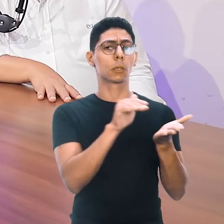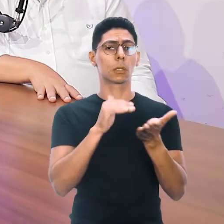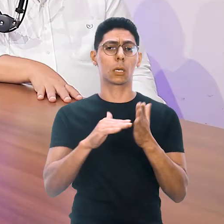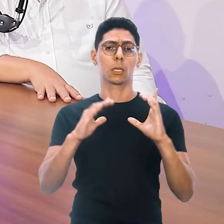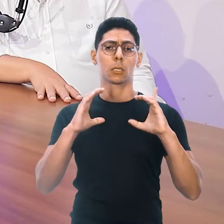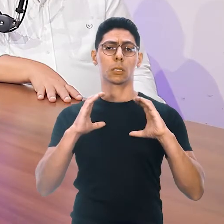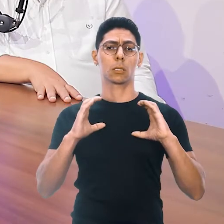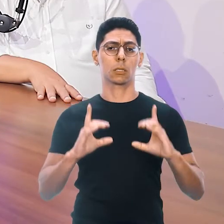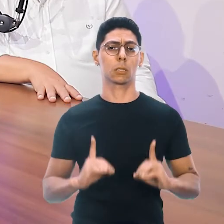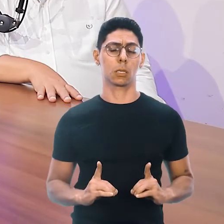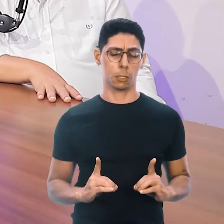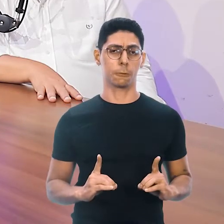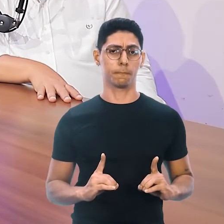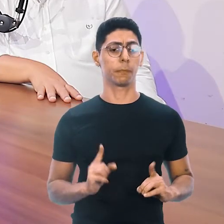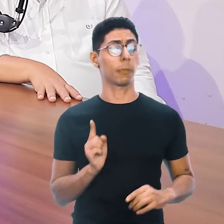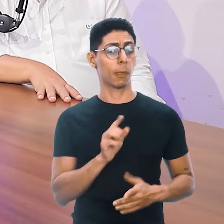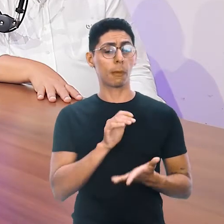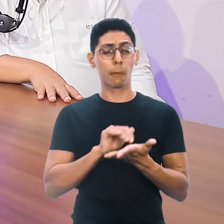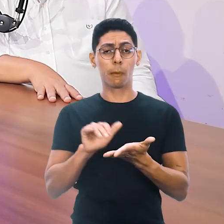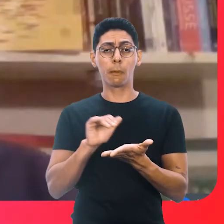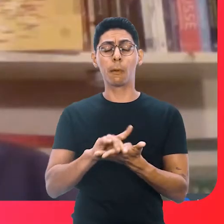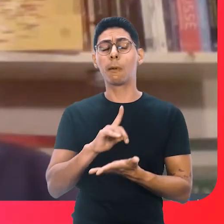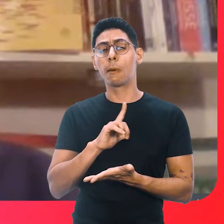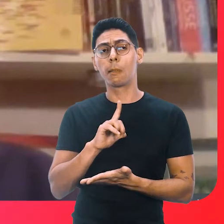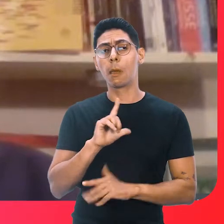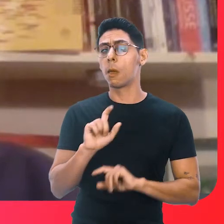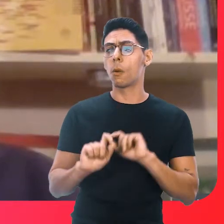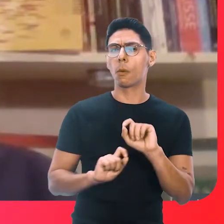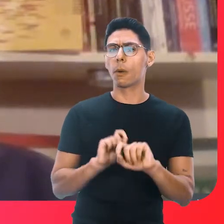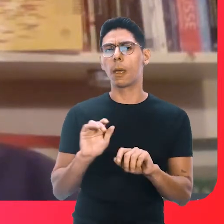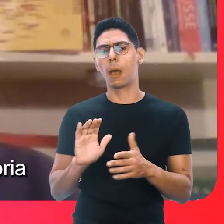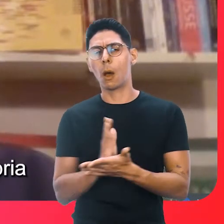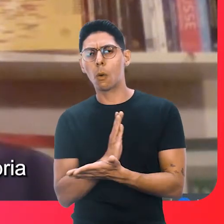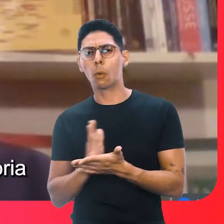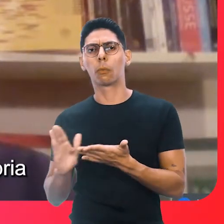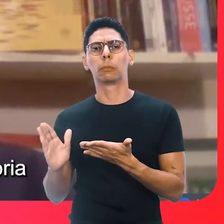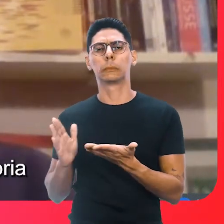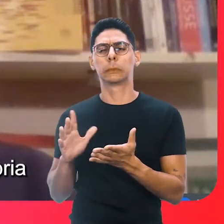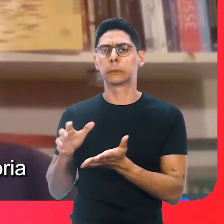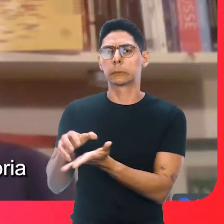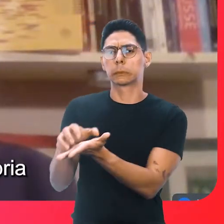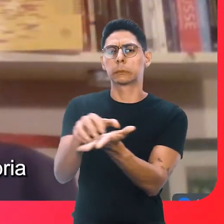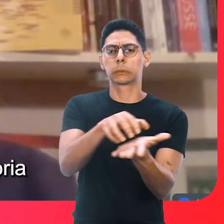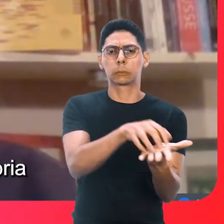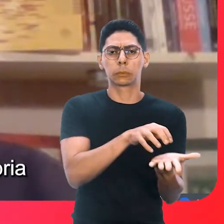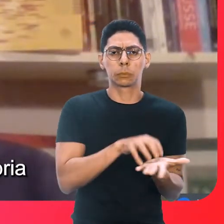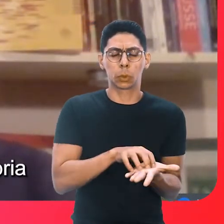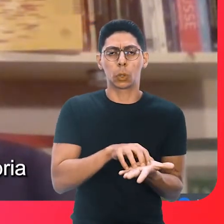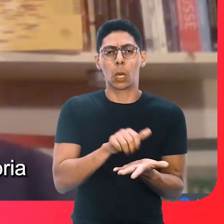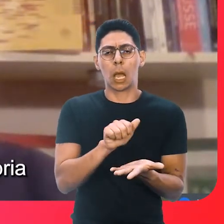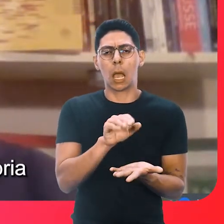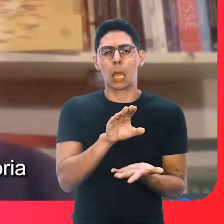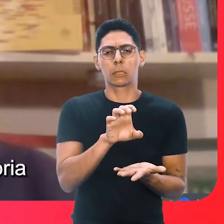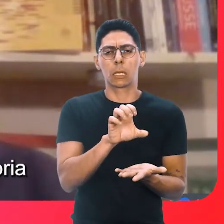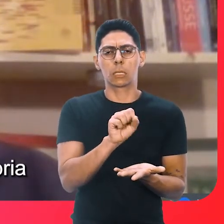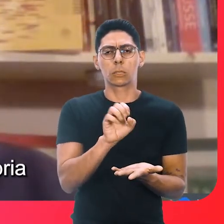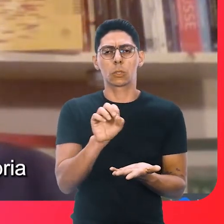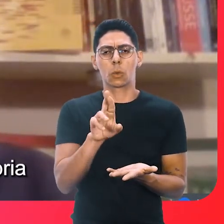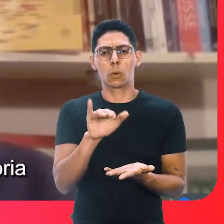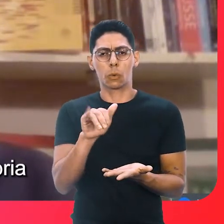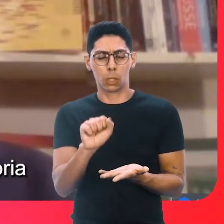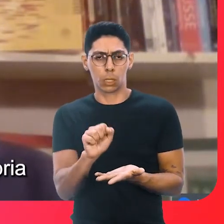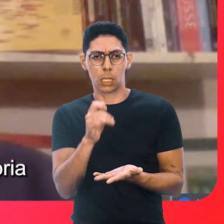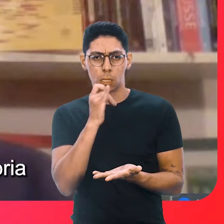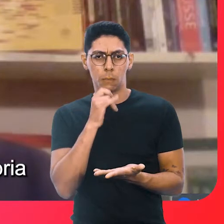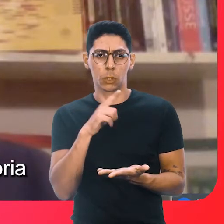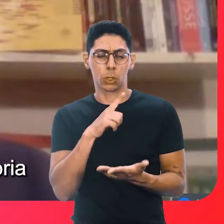Cidadania. E essa secretaria possuía algumas assessorias, eram chamadas assessorias. Então, tinha assessoria de